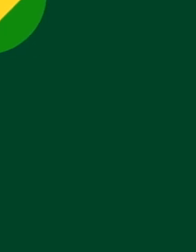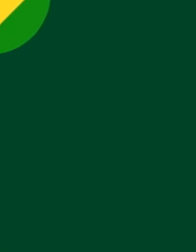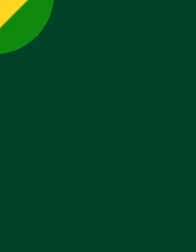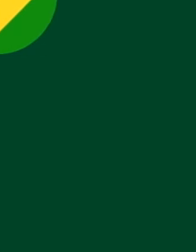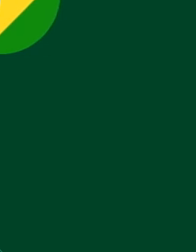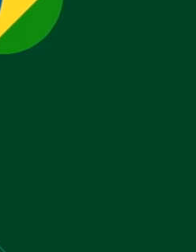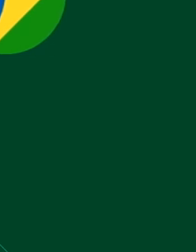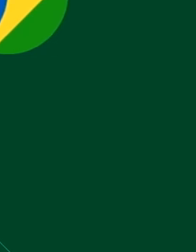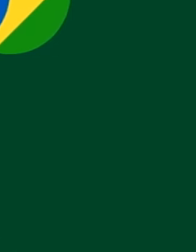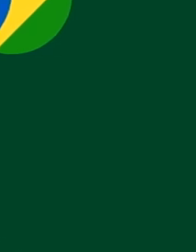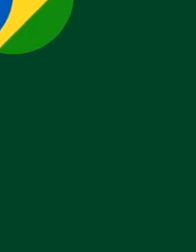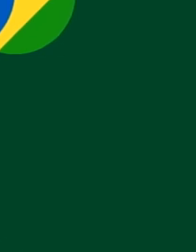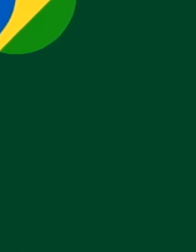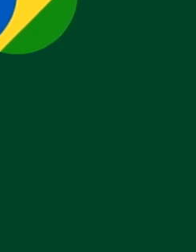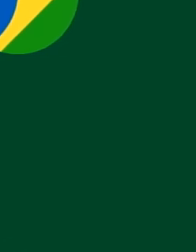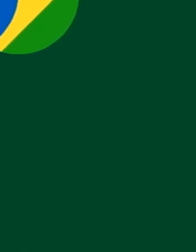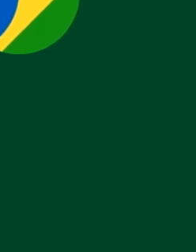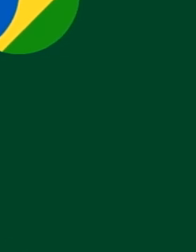Momento Saúde